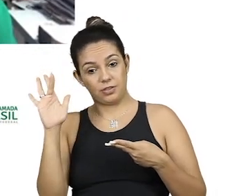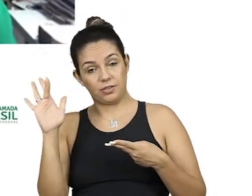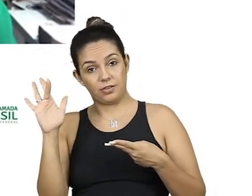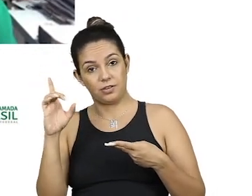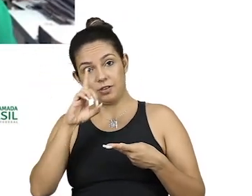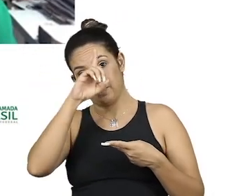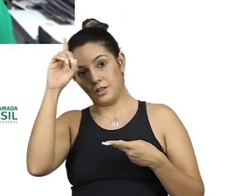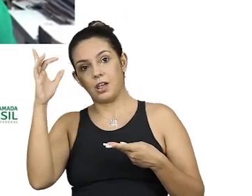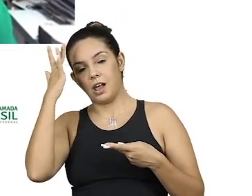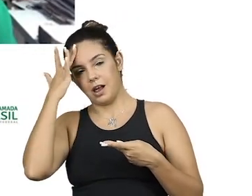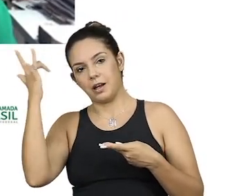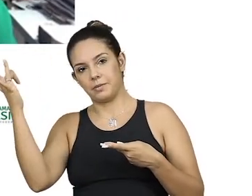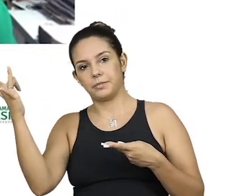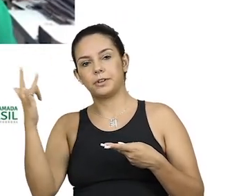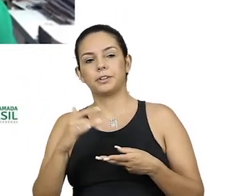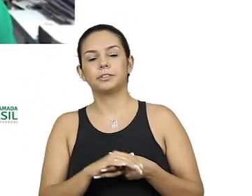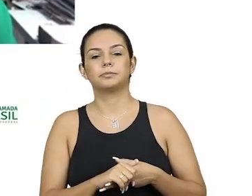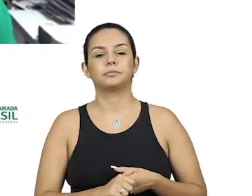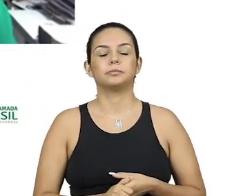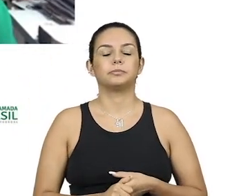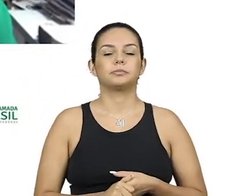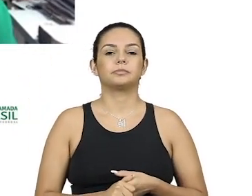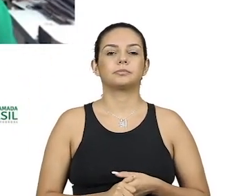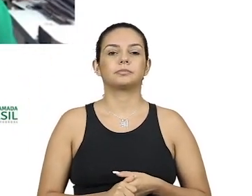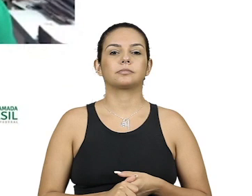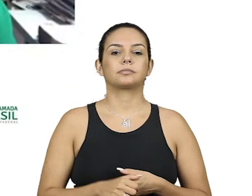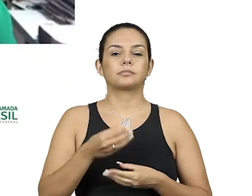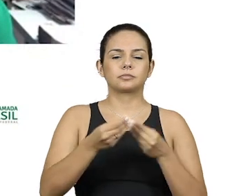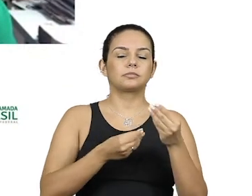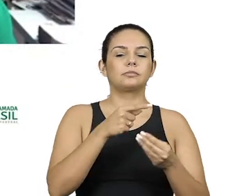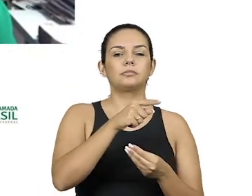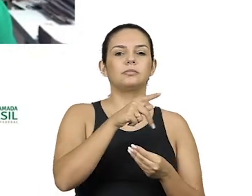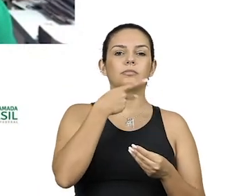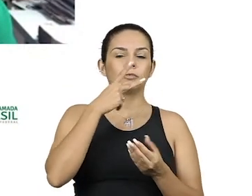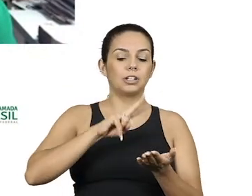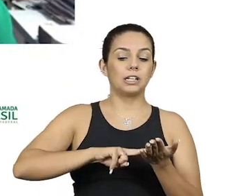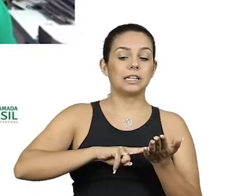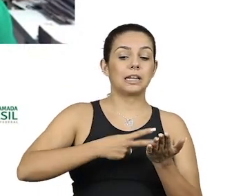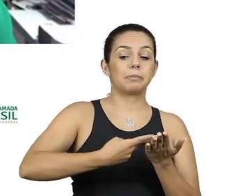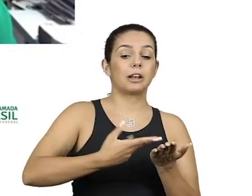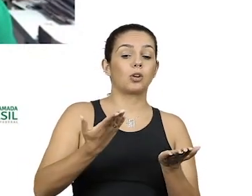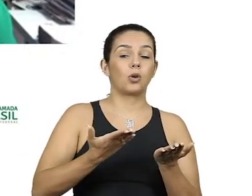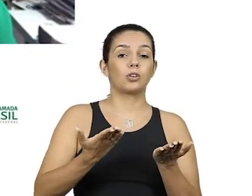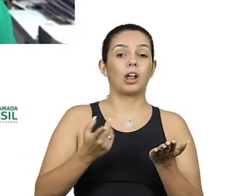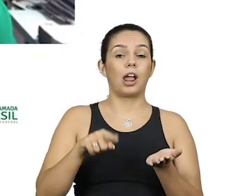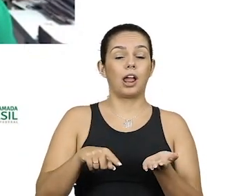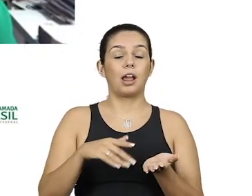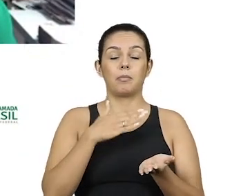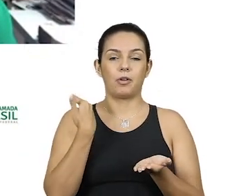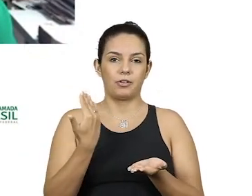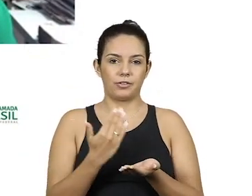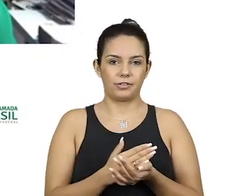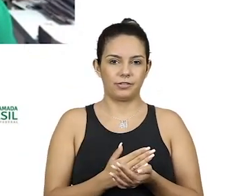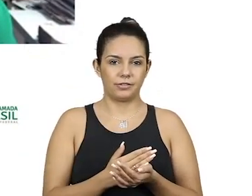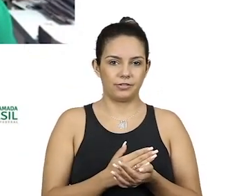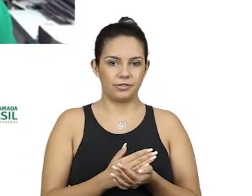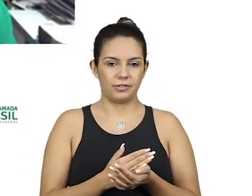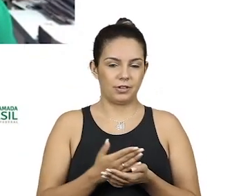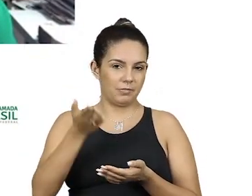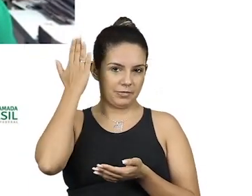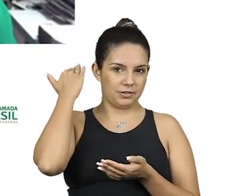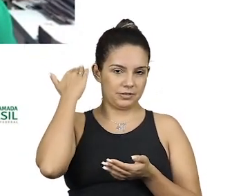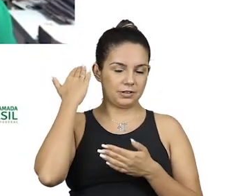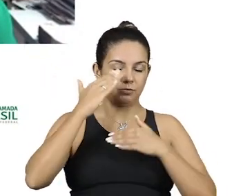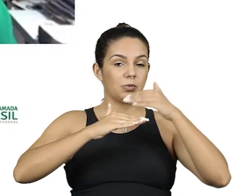ser o dia seguinte, né? Como é que você interpreta hoje essa questão associada ao passar